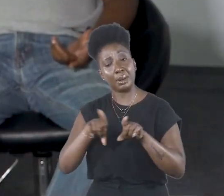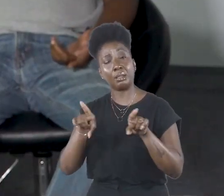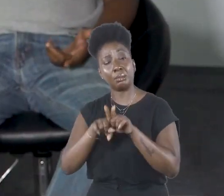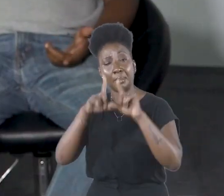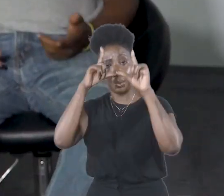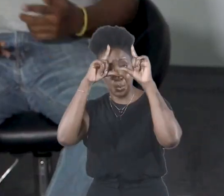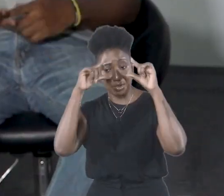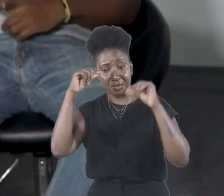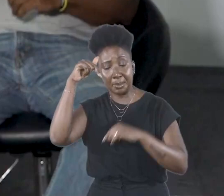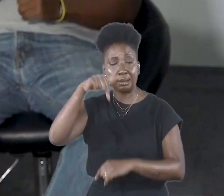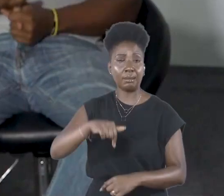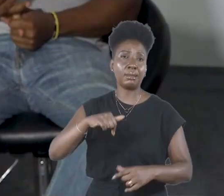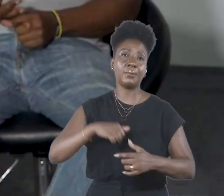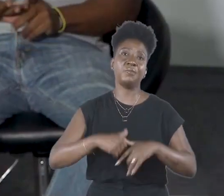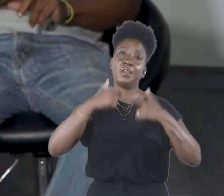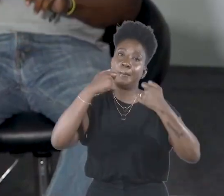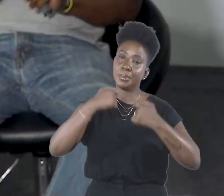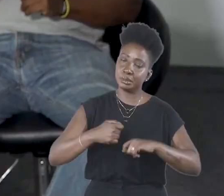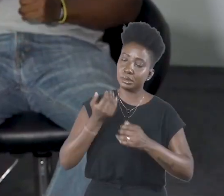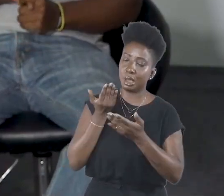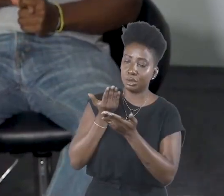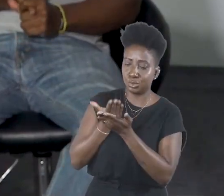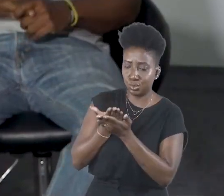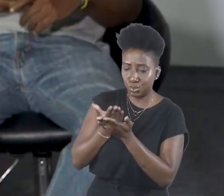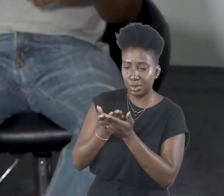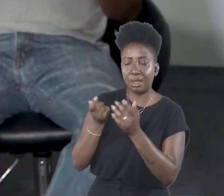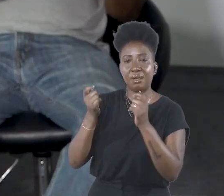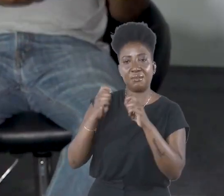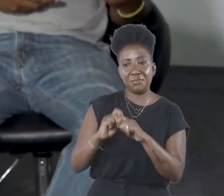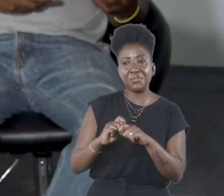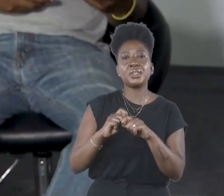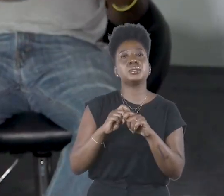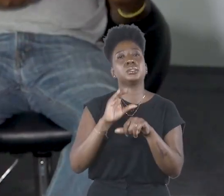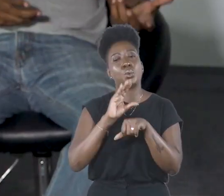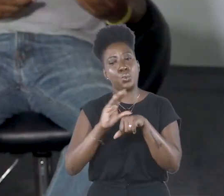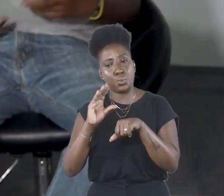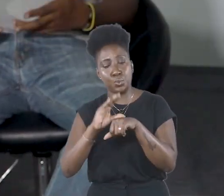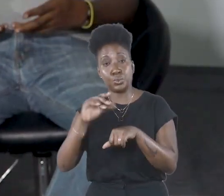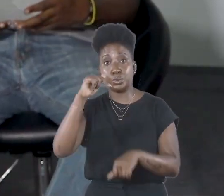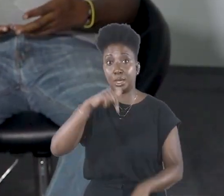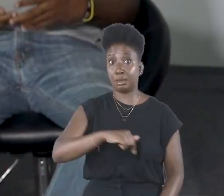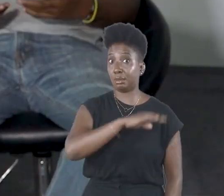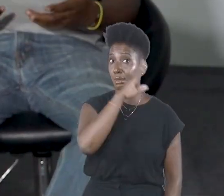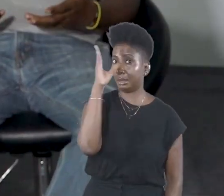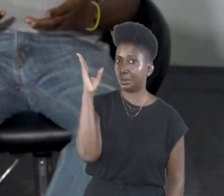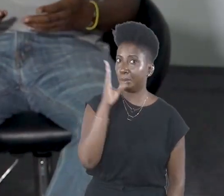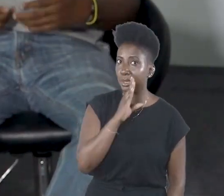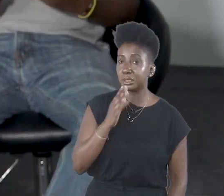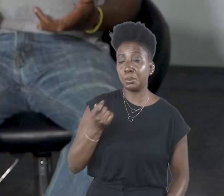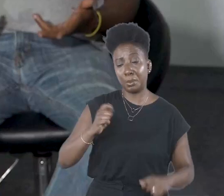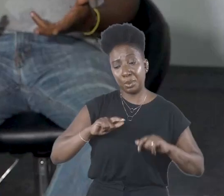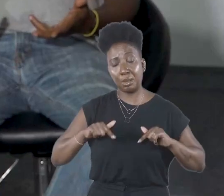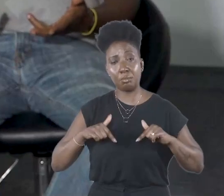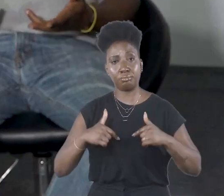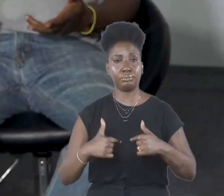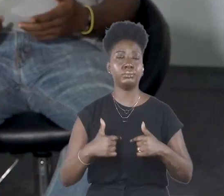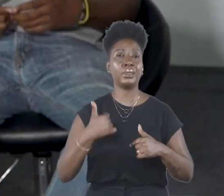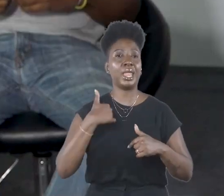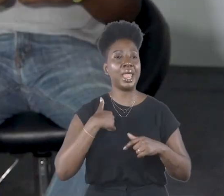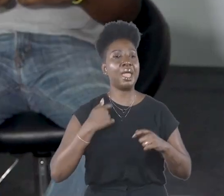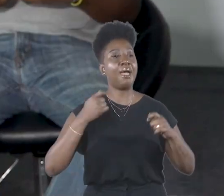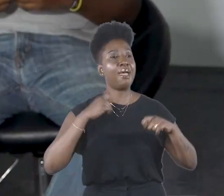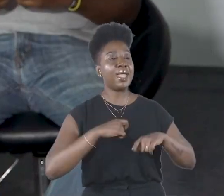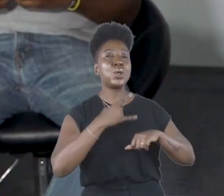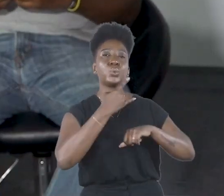mais como enfermeira aqui. Então você vai precisar estudar, vai precisar fazer um curso sobre enfermeira aqui no Brasil para poder